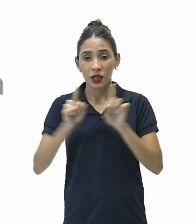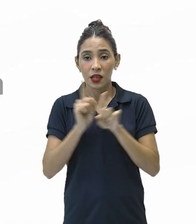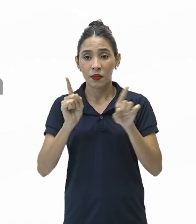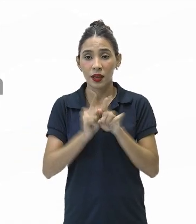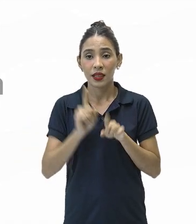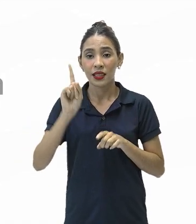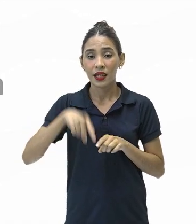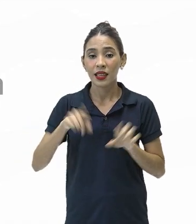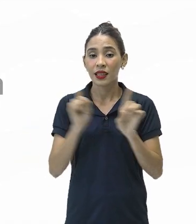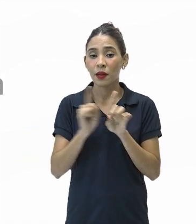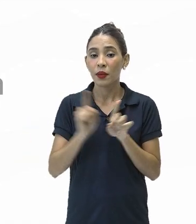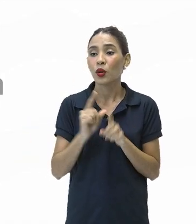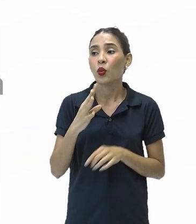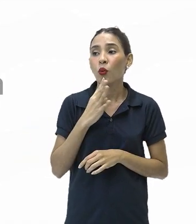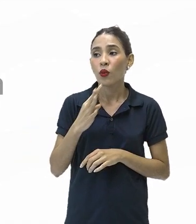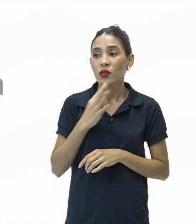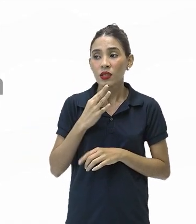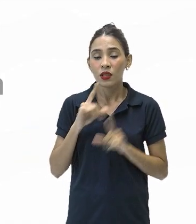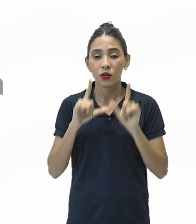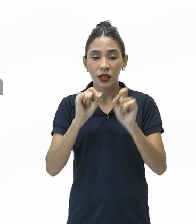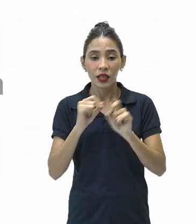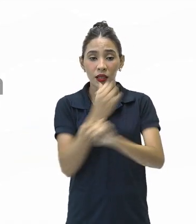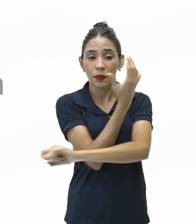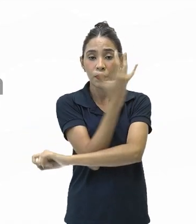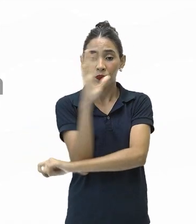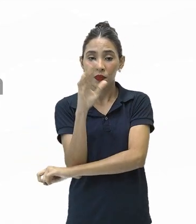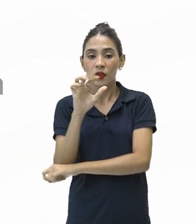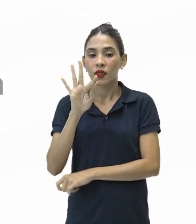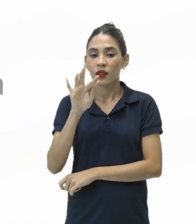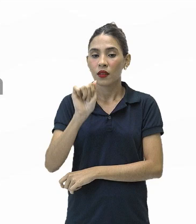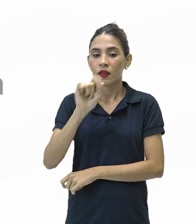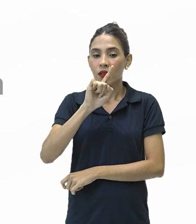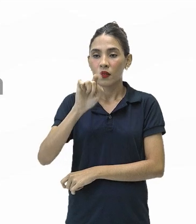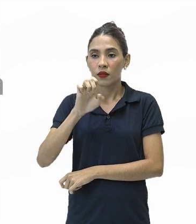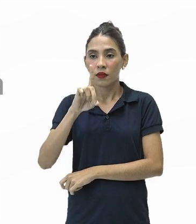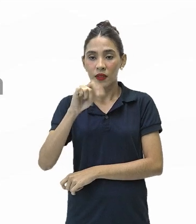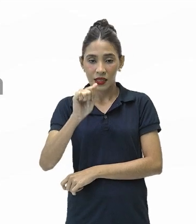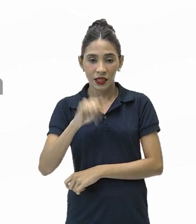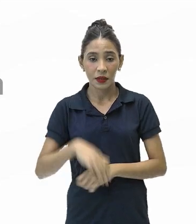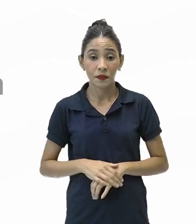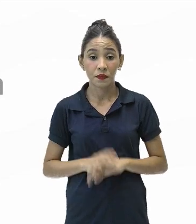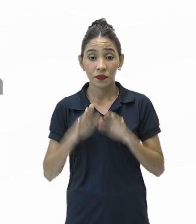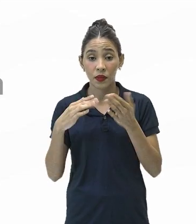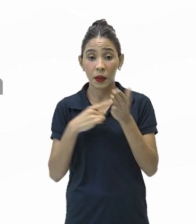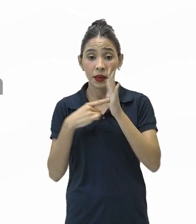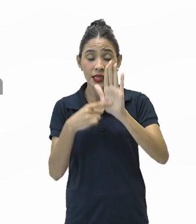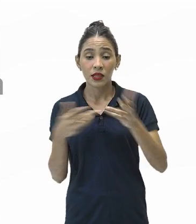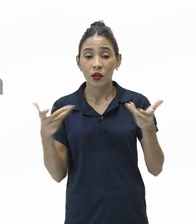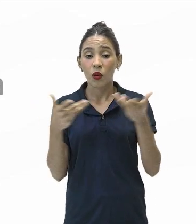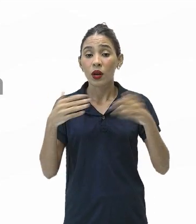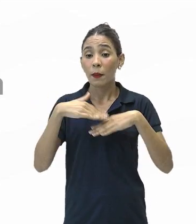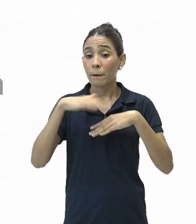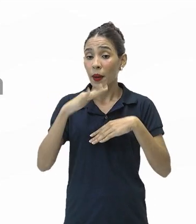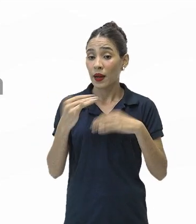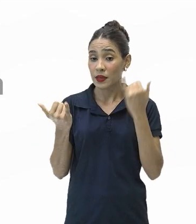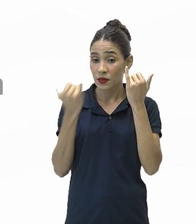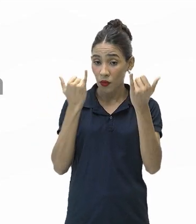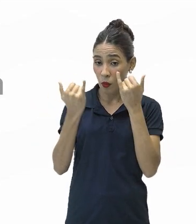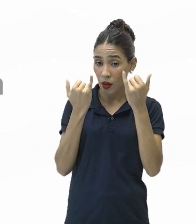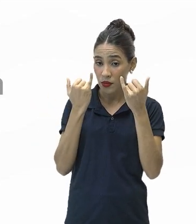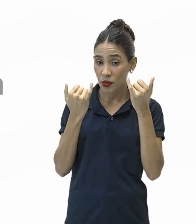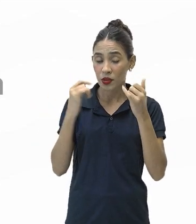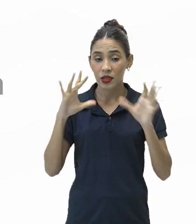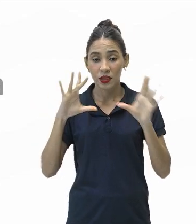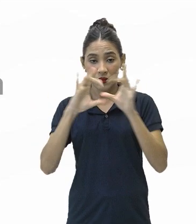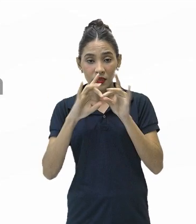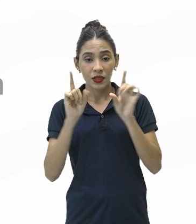ela é também conhecida como a poupança verde da fazenda, né, do proprietário. Trago aí para vocês mais algo que é